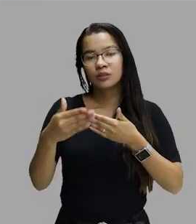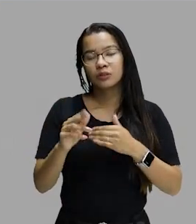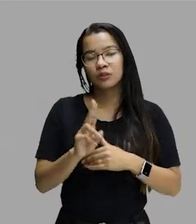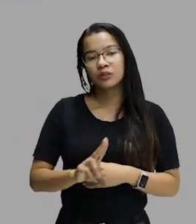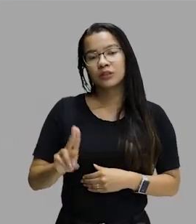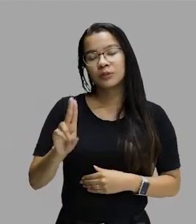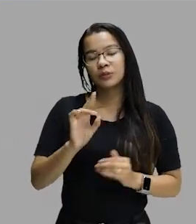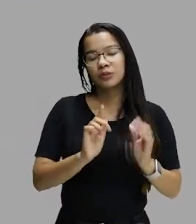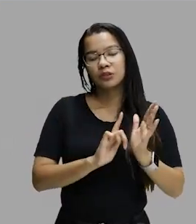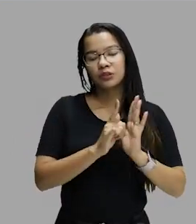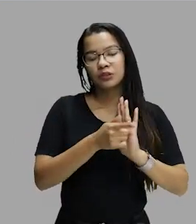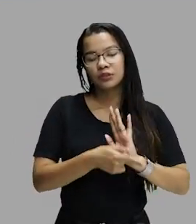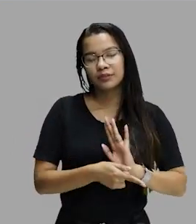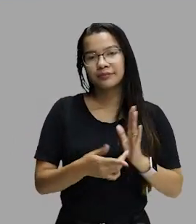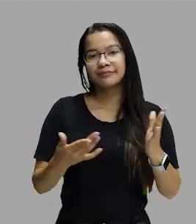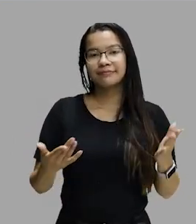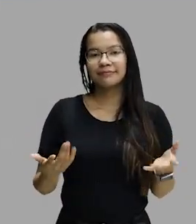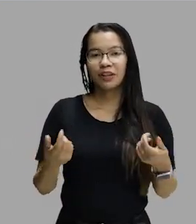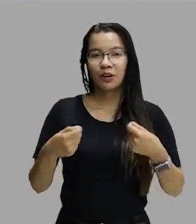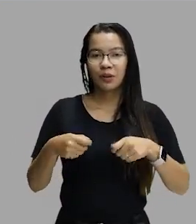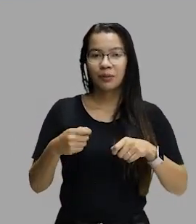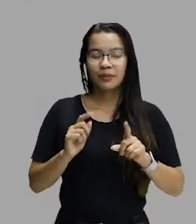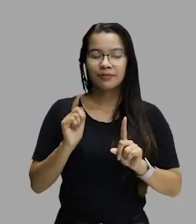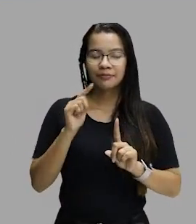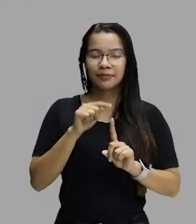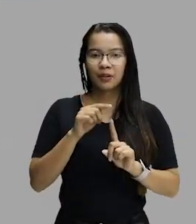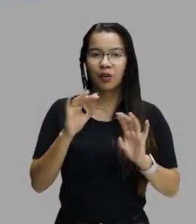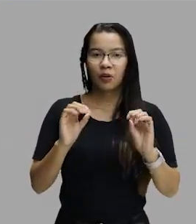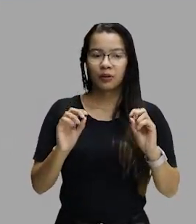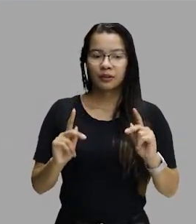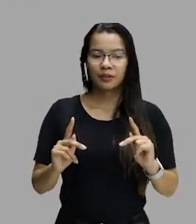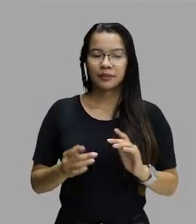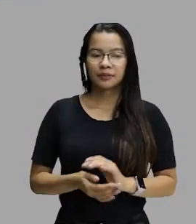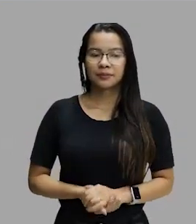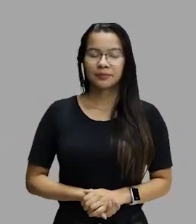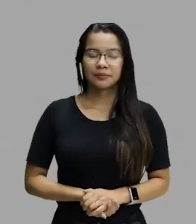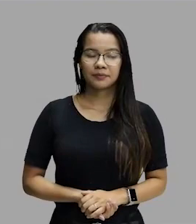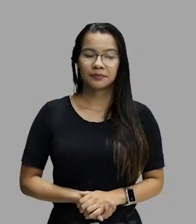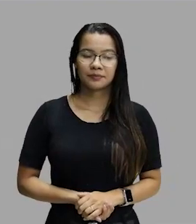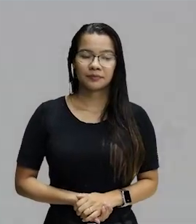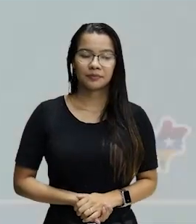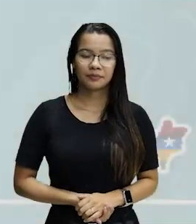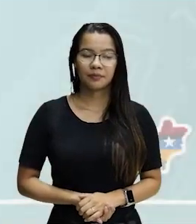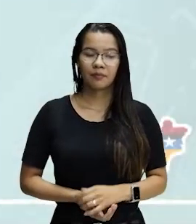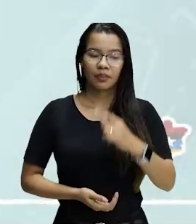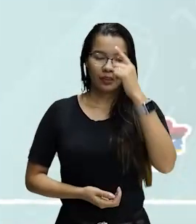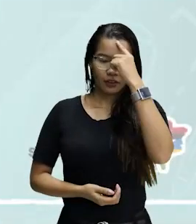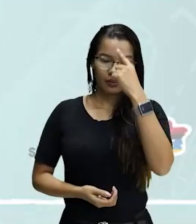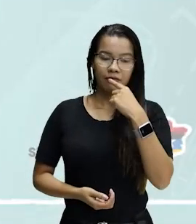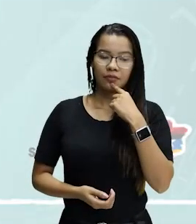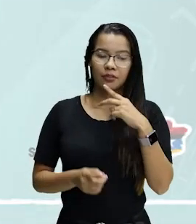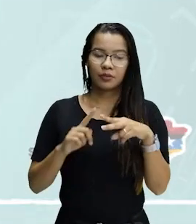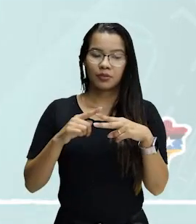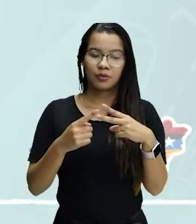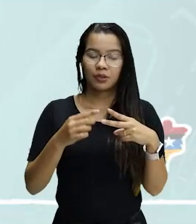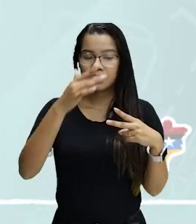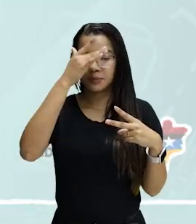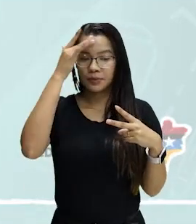de acordo com a nossa necessidade. Continua aí na tua tela. Aí uma figura, duas